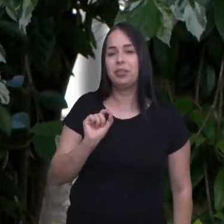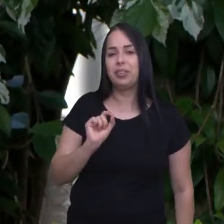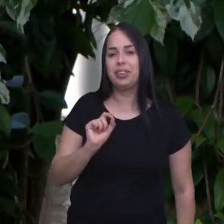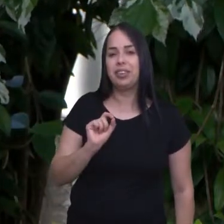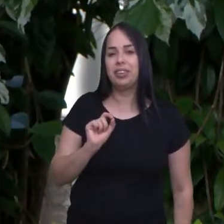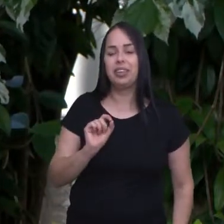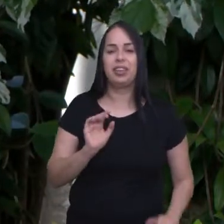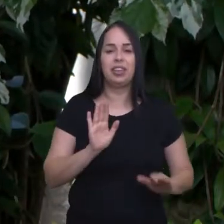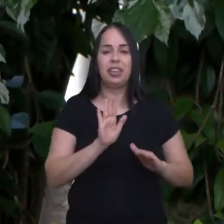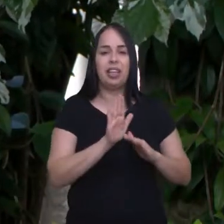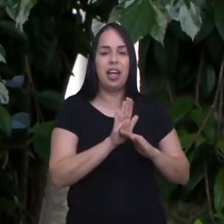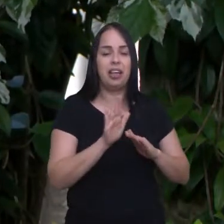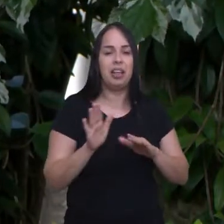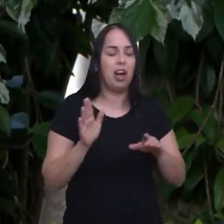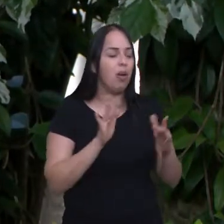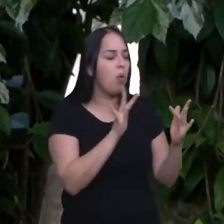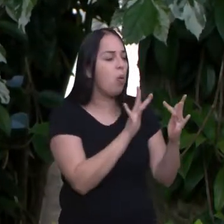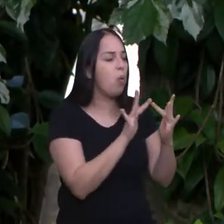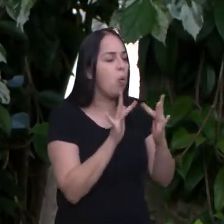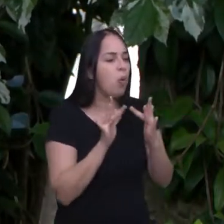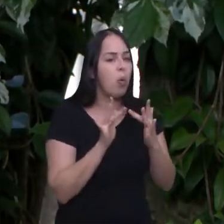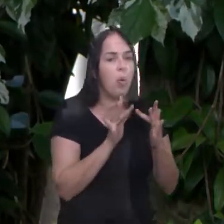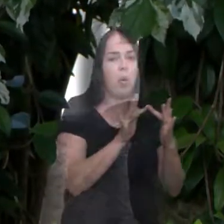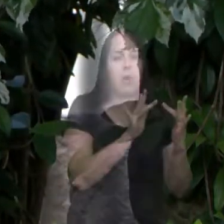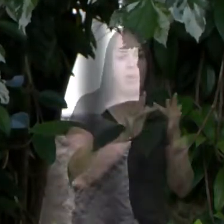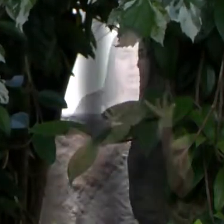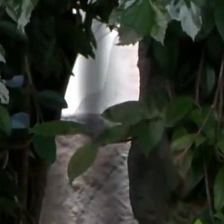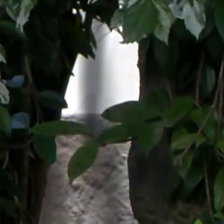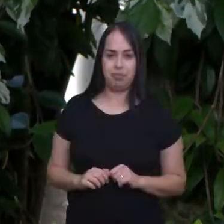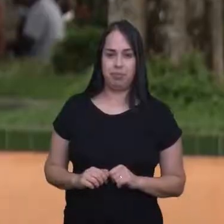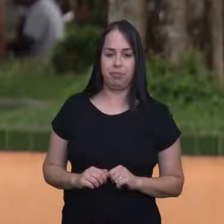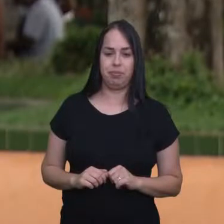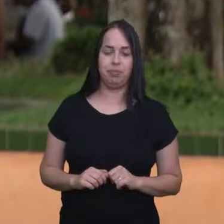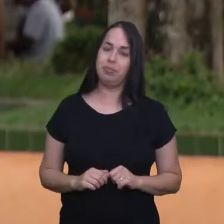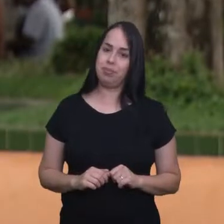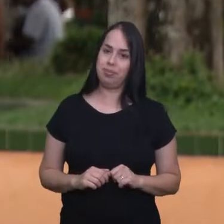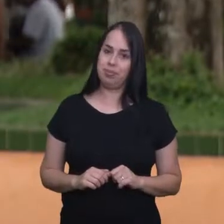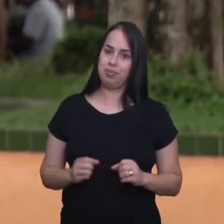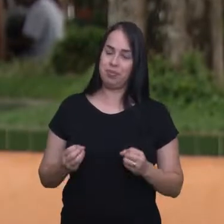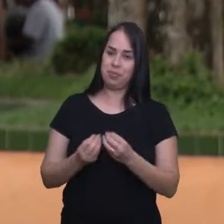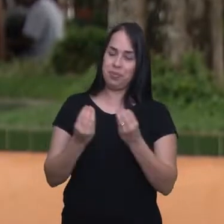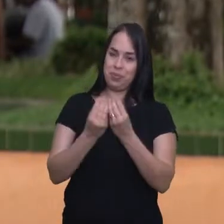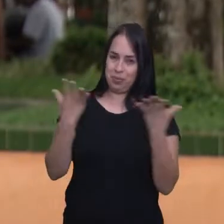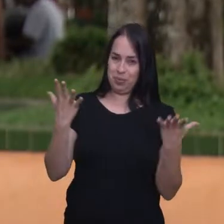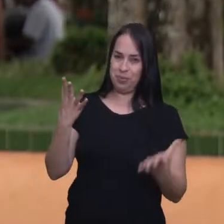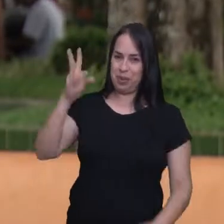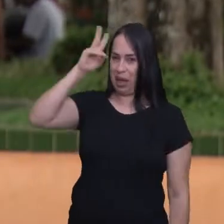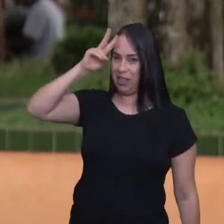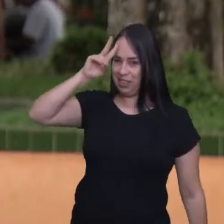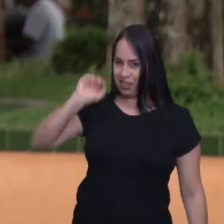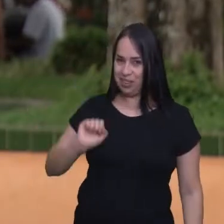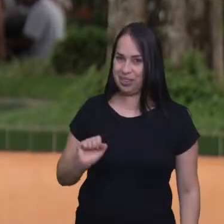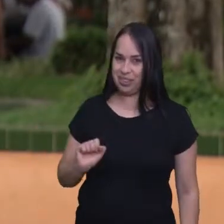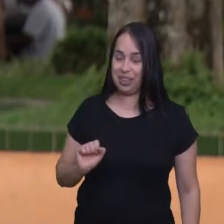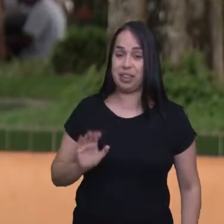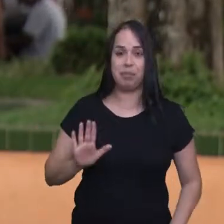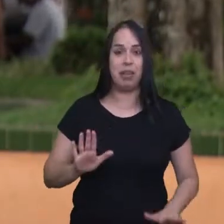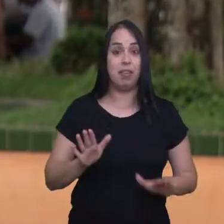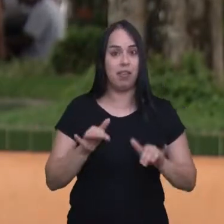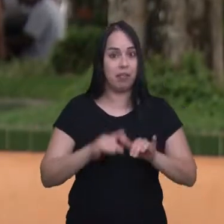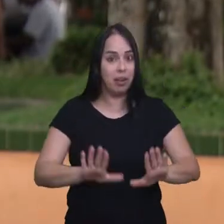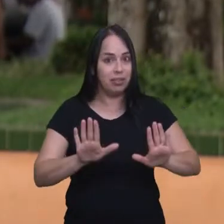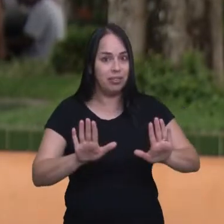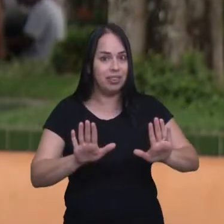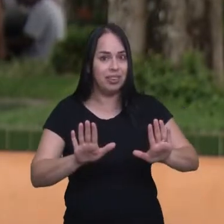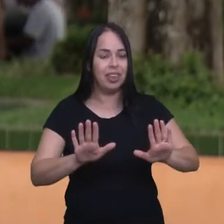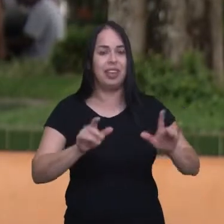todos aqueles que com ela conviveram ao tempo de vida. Surpreendente essas histórias, não é mesmo? Então não saia daí,